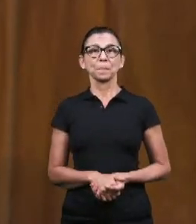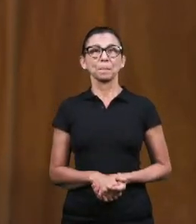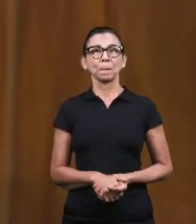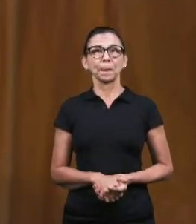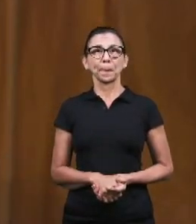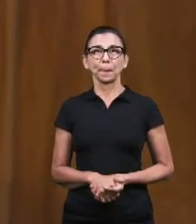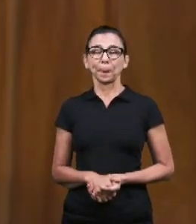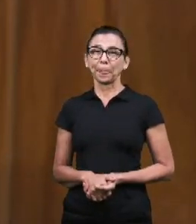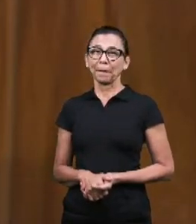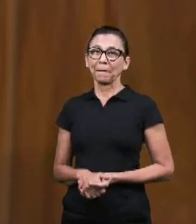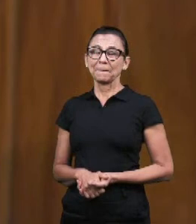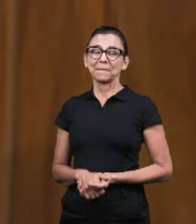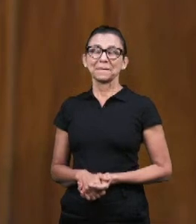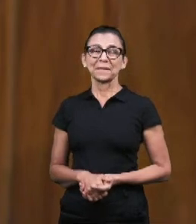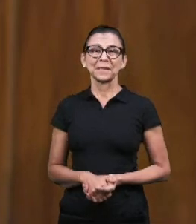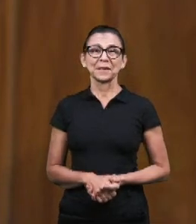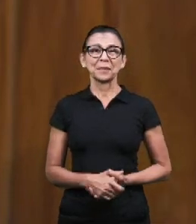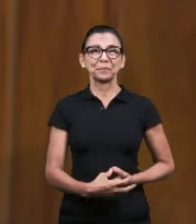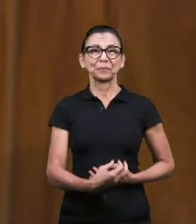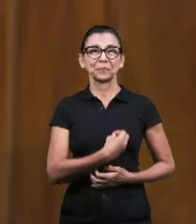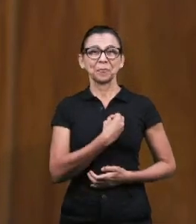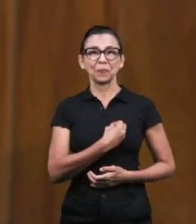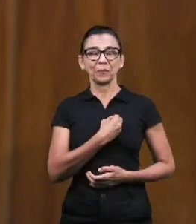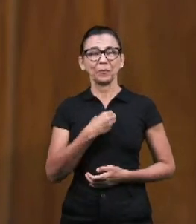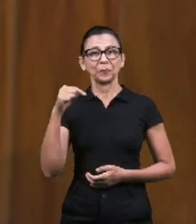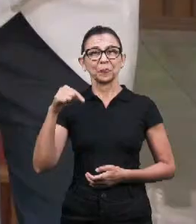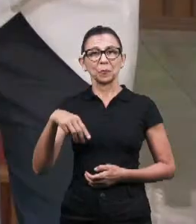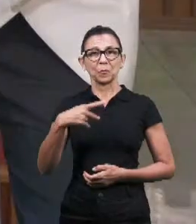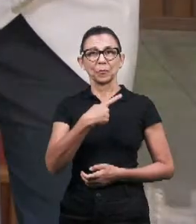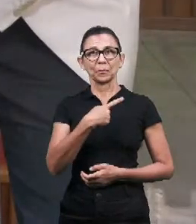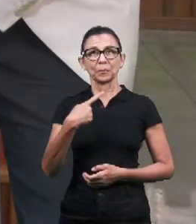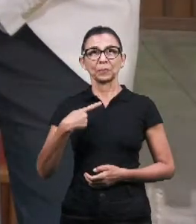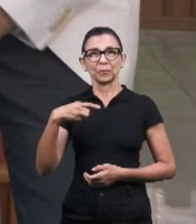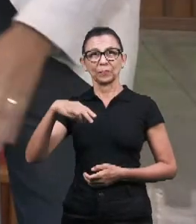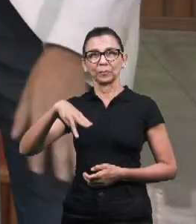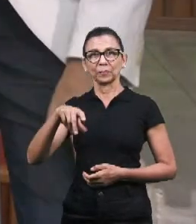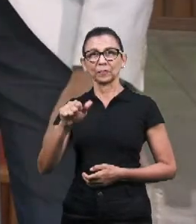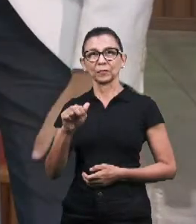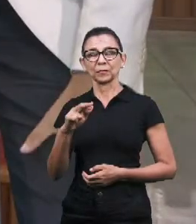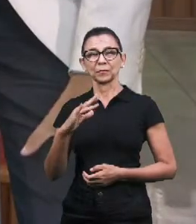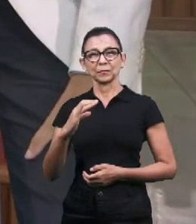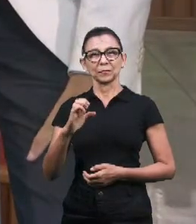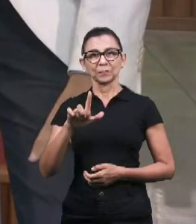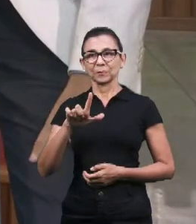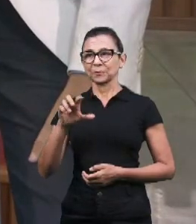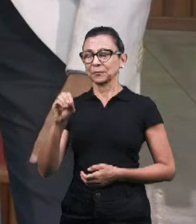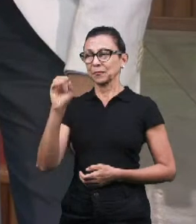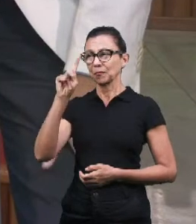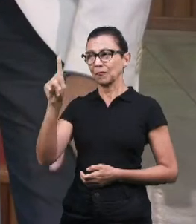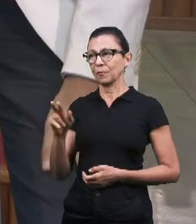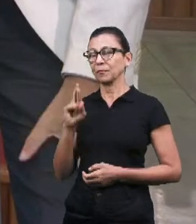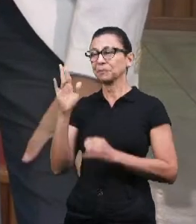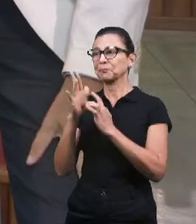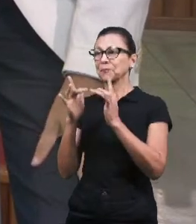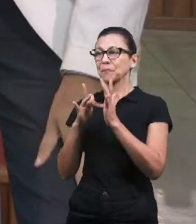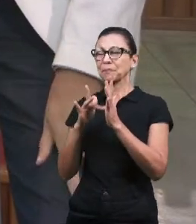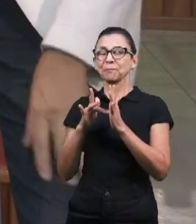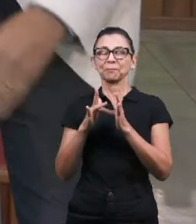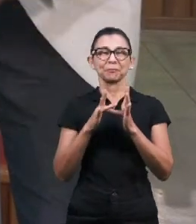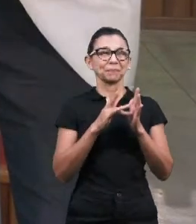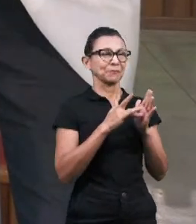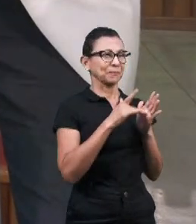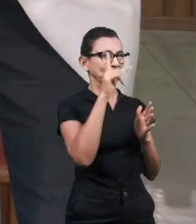para participar do culto hoje à noite, o nosso querido companheiro, o pastor Marcelo Ferreira. Pastor Marcelo, a paz do Senhor Jesus. Paz do Senhor, pastor